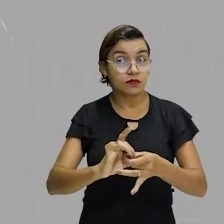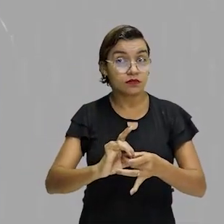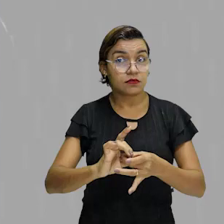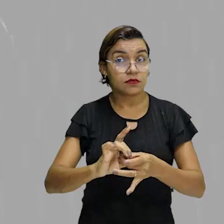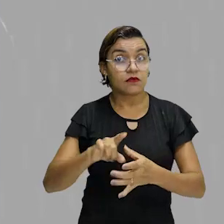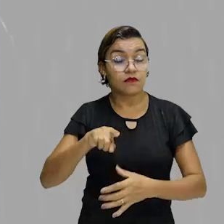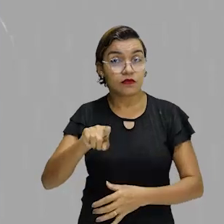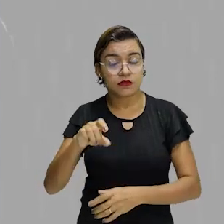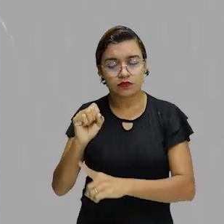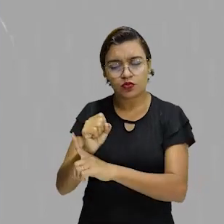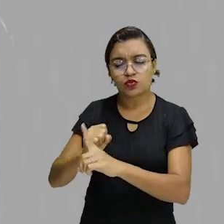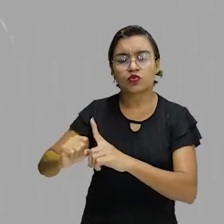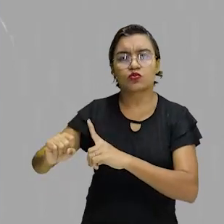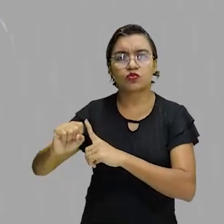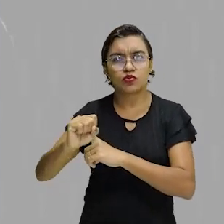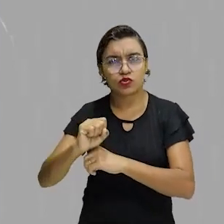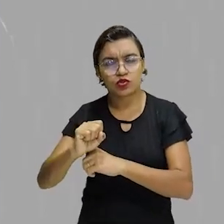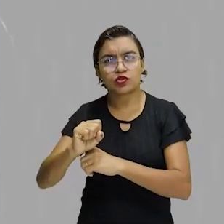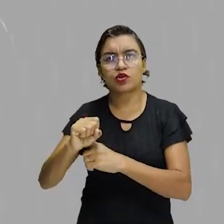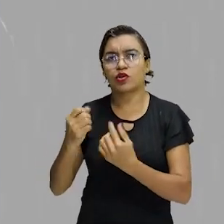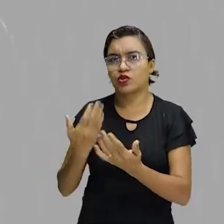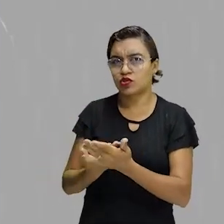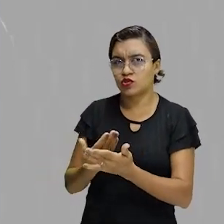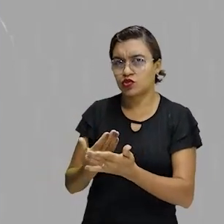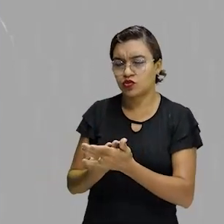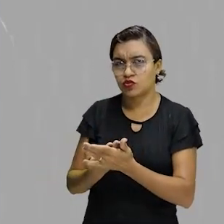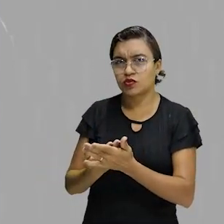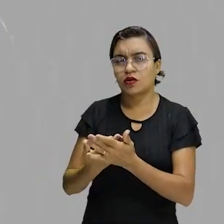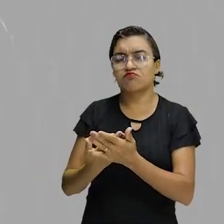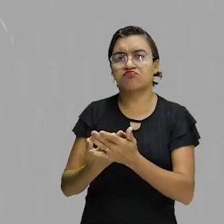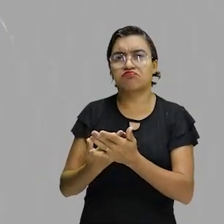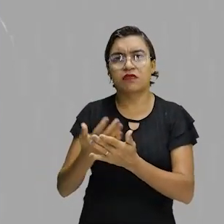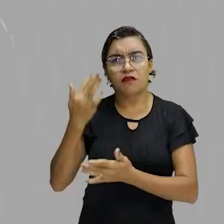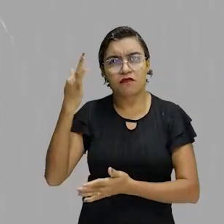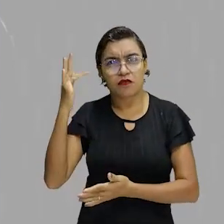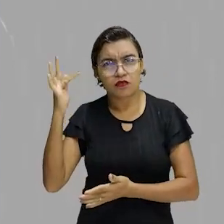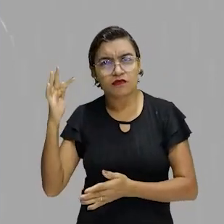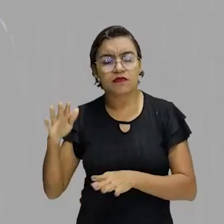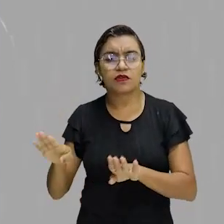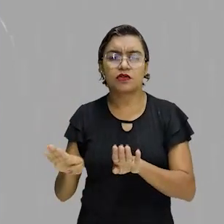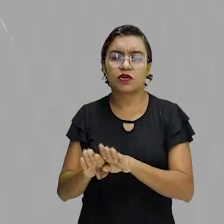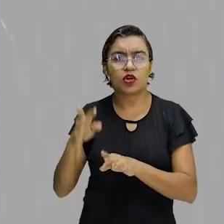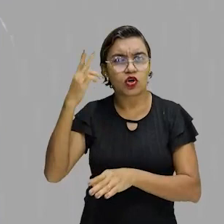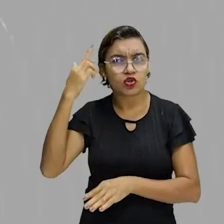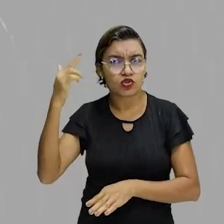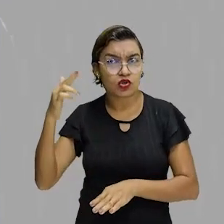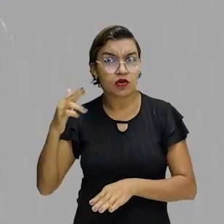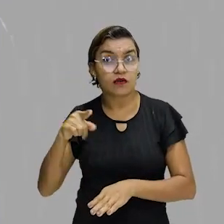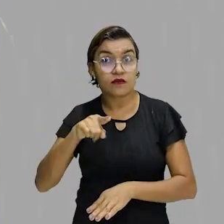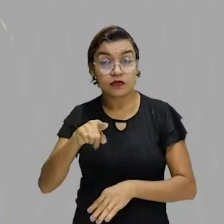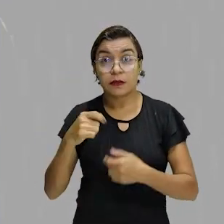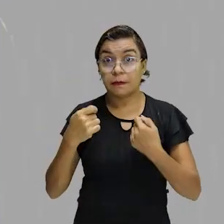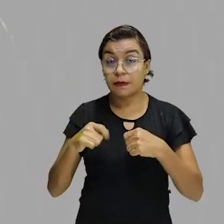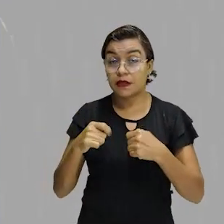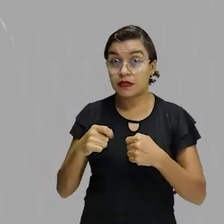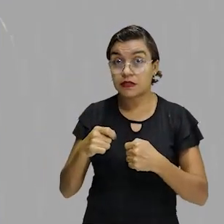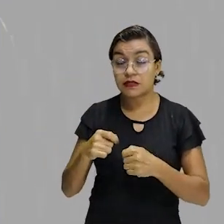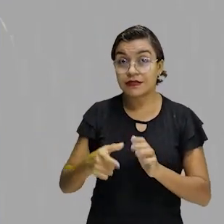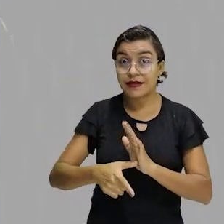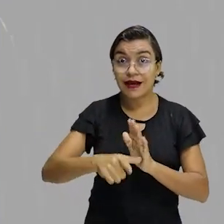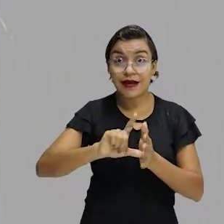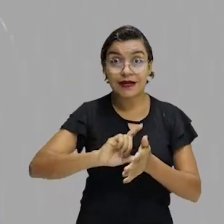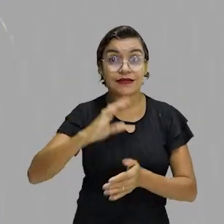em sociologia, em filosofia, história, na área de humanas em geral, você sempre precisa ter um entendimento